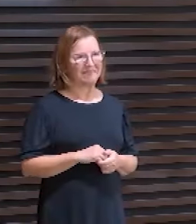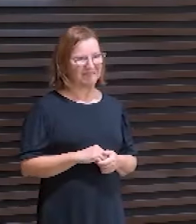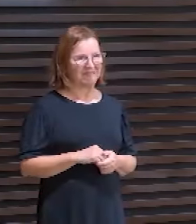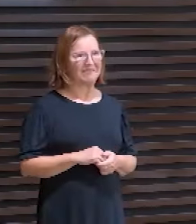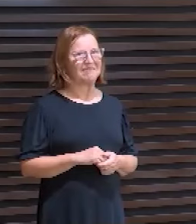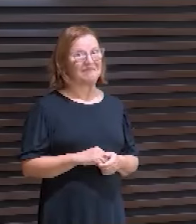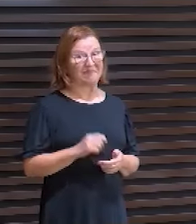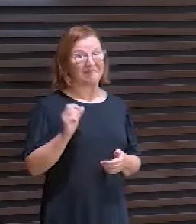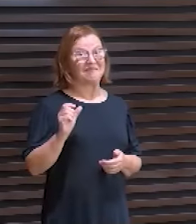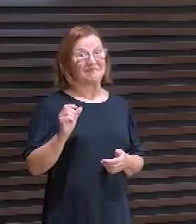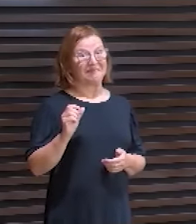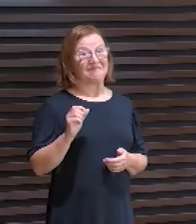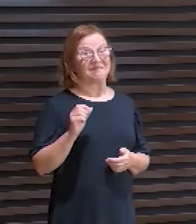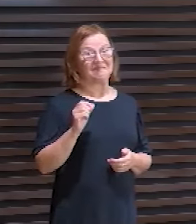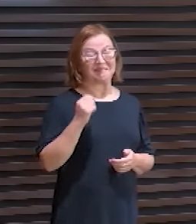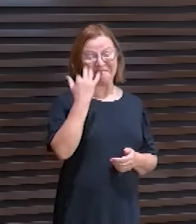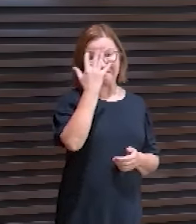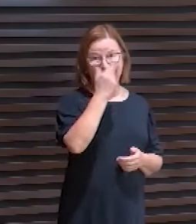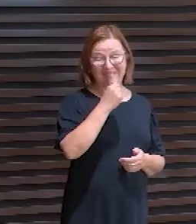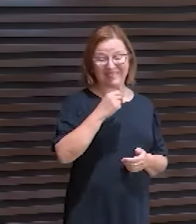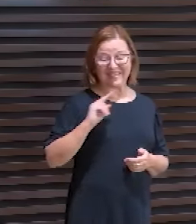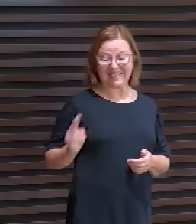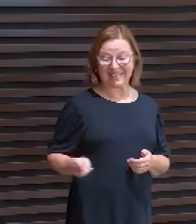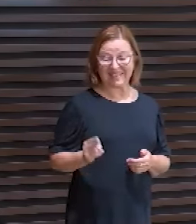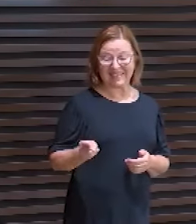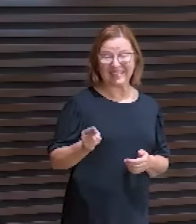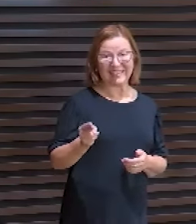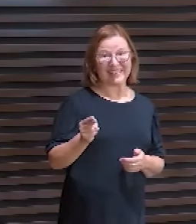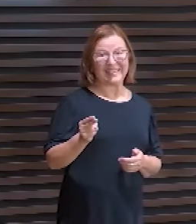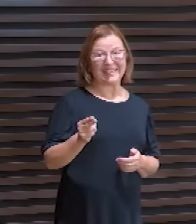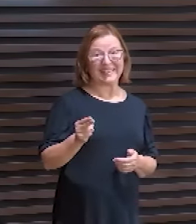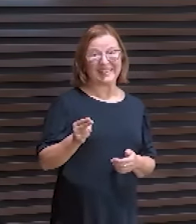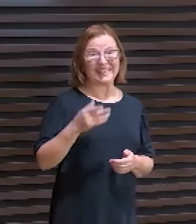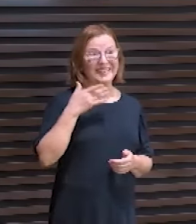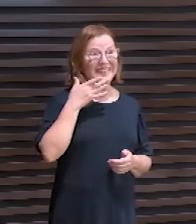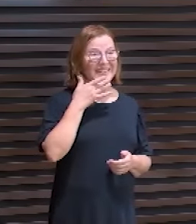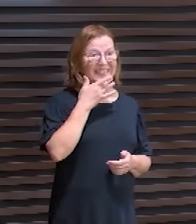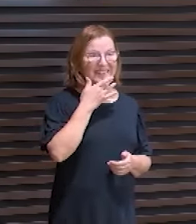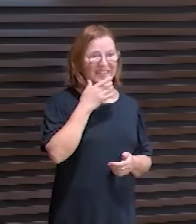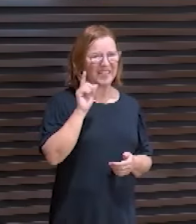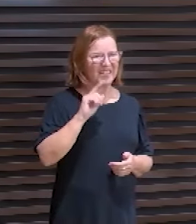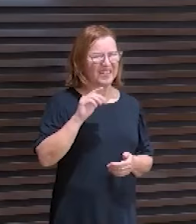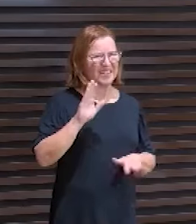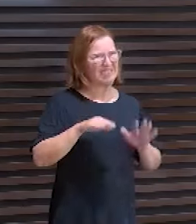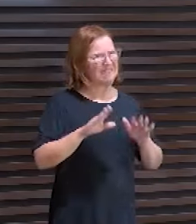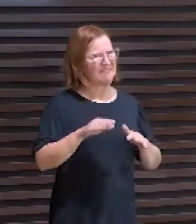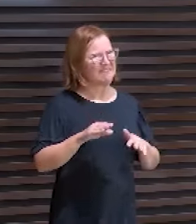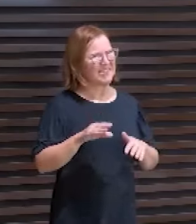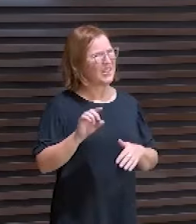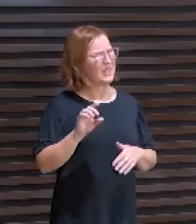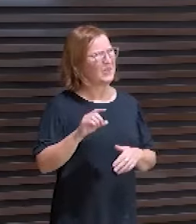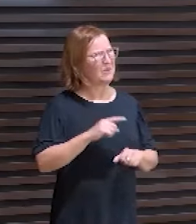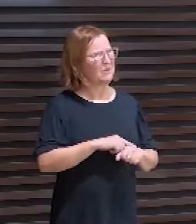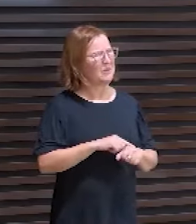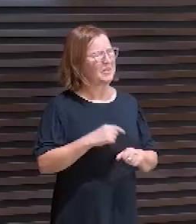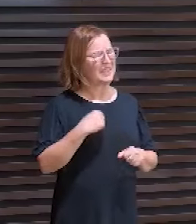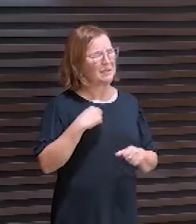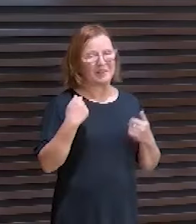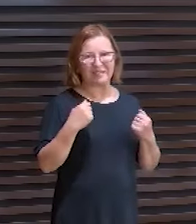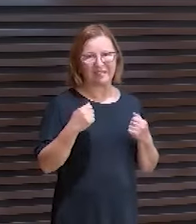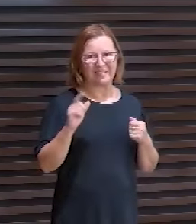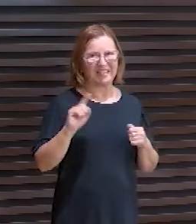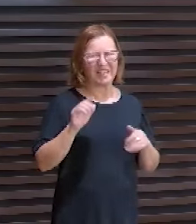que palavra perpetuamente não é de vez em quando não é só quando eu preciso não é